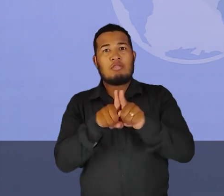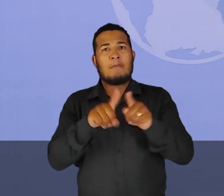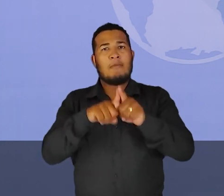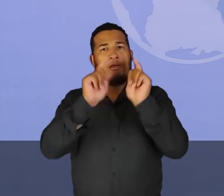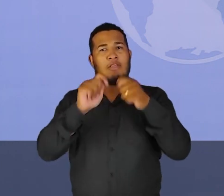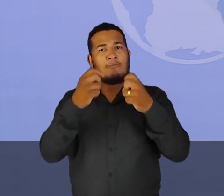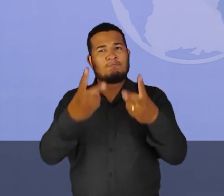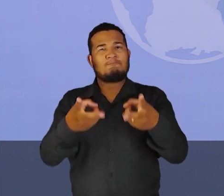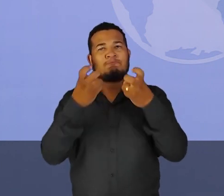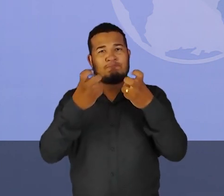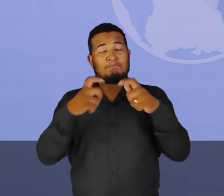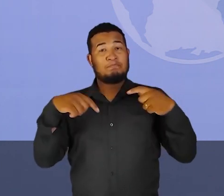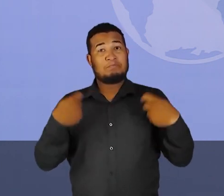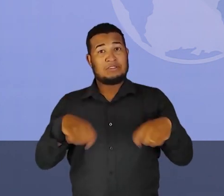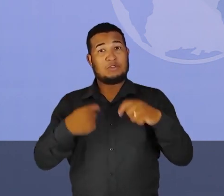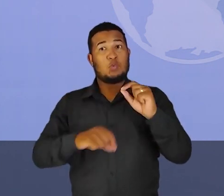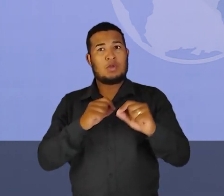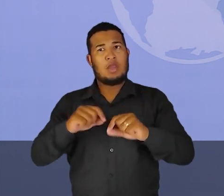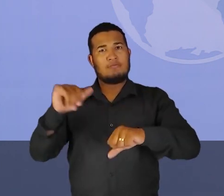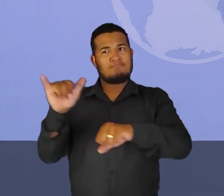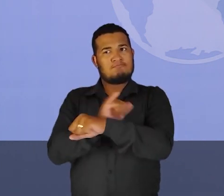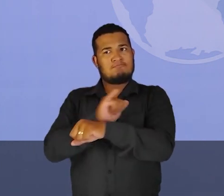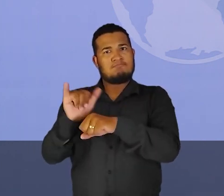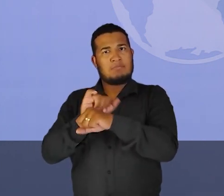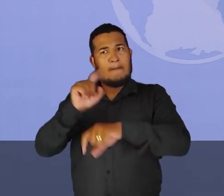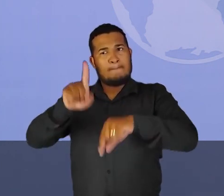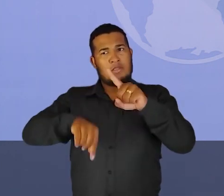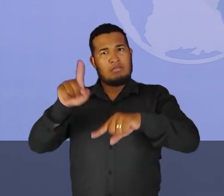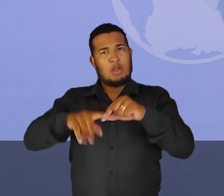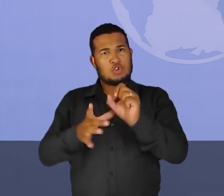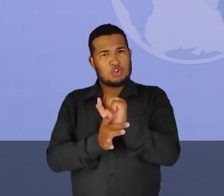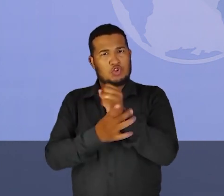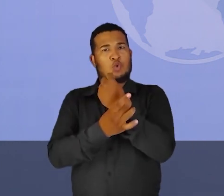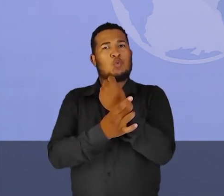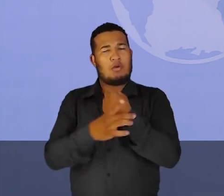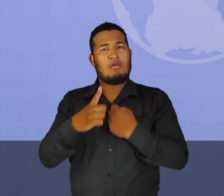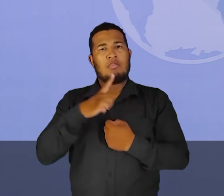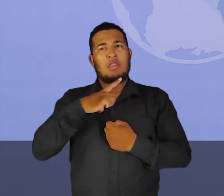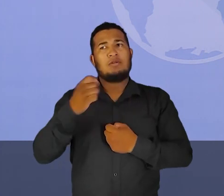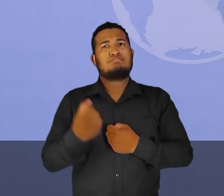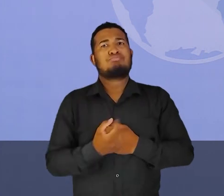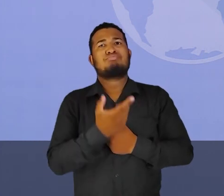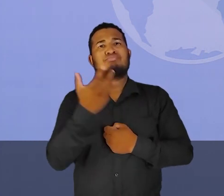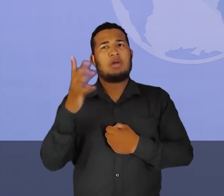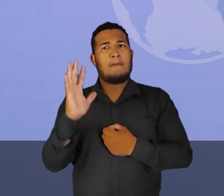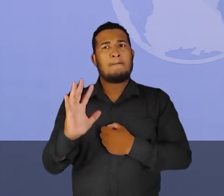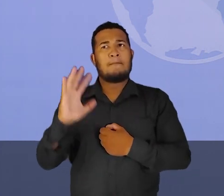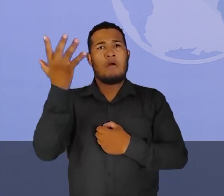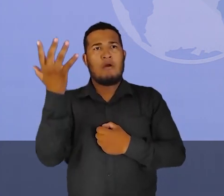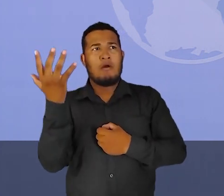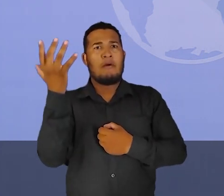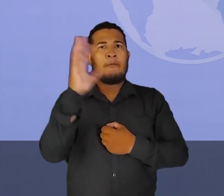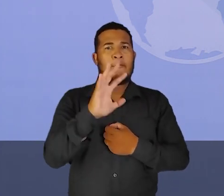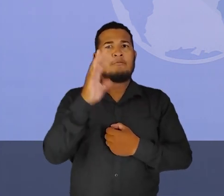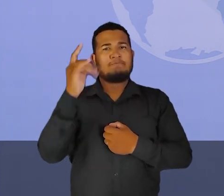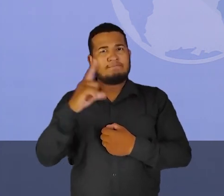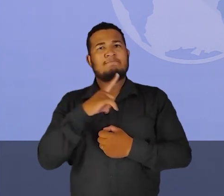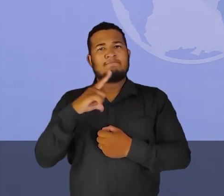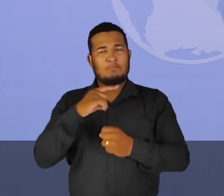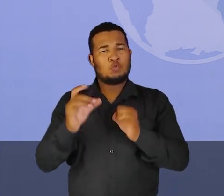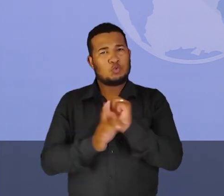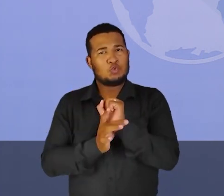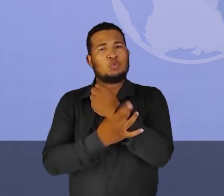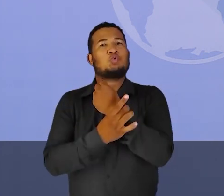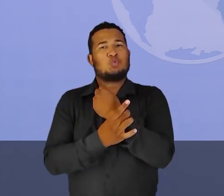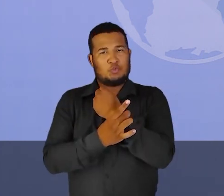aí que precisa de muitos equipamentos de segurança, tem todo um aparato ali de situações que vão trazer essa